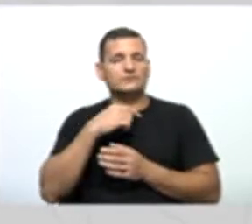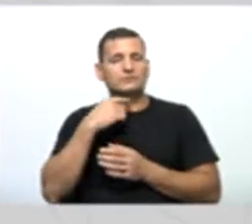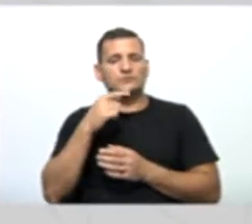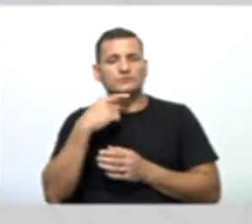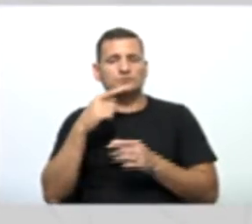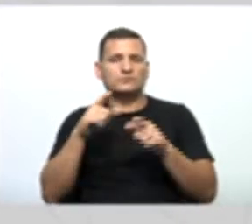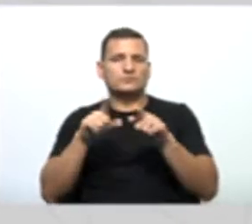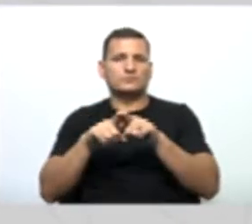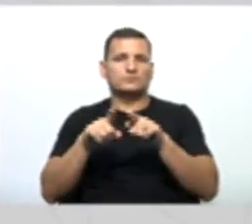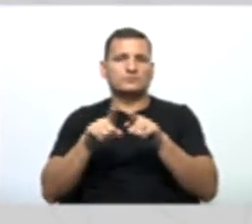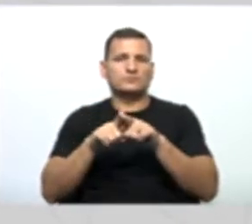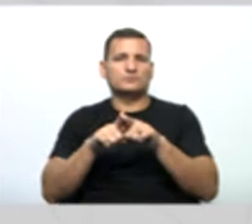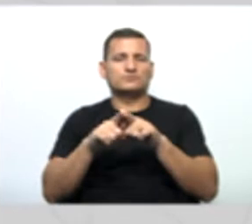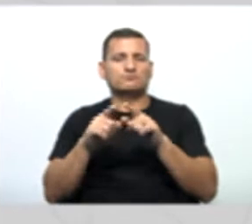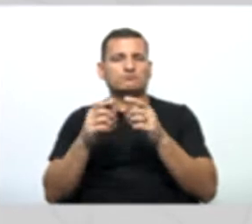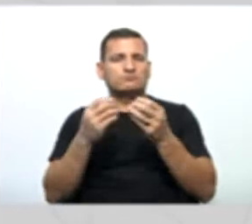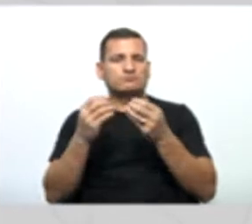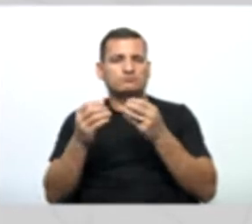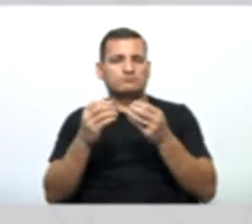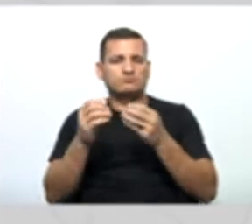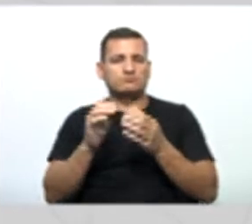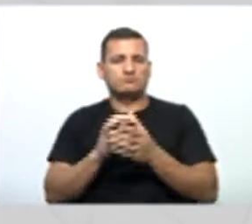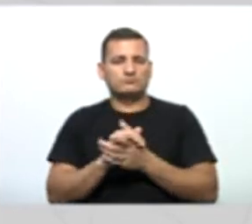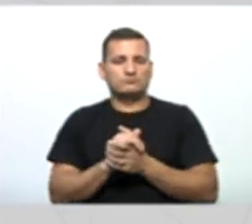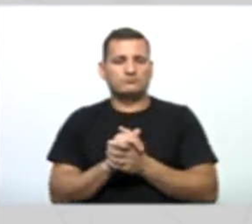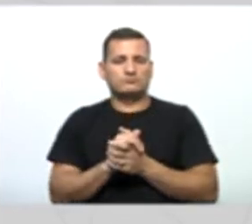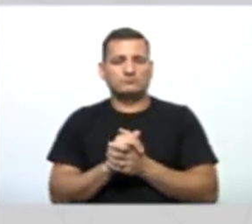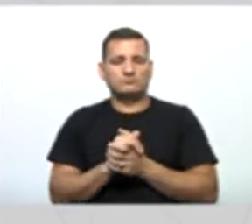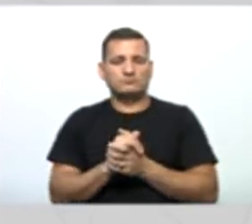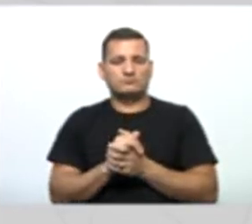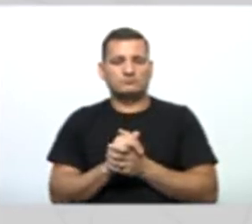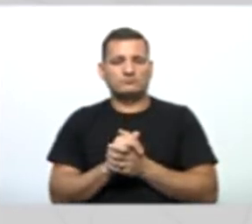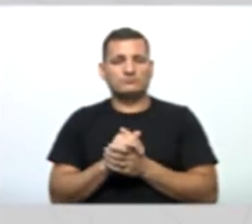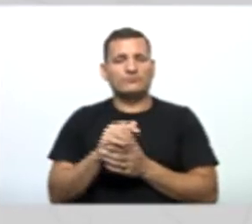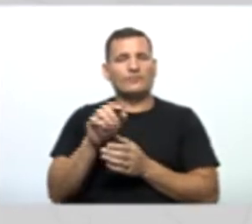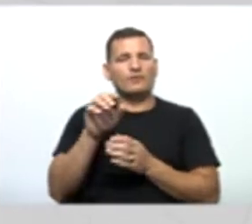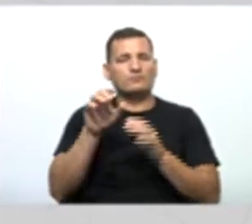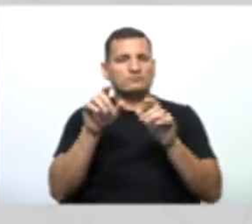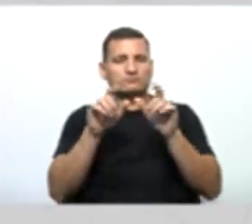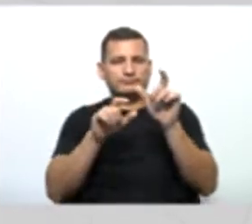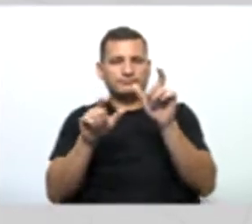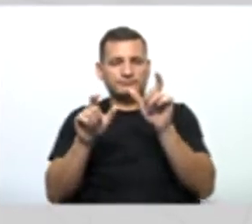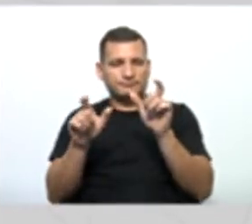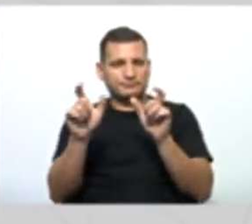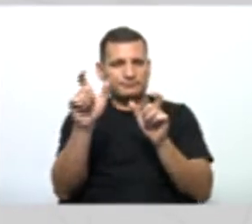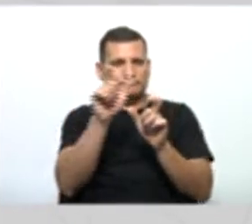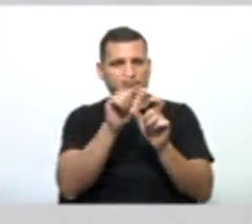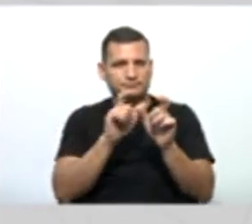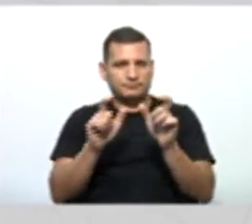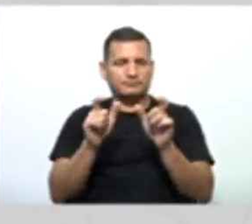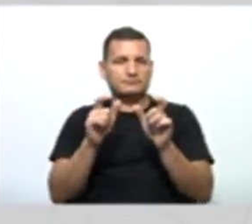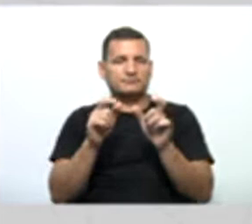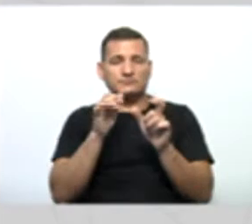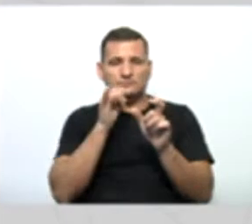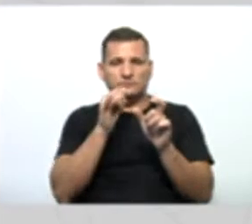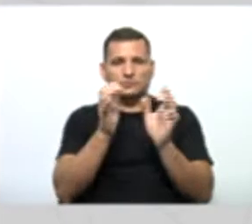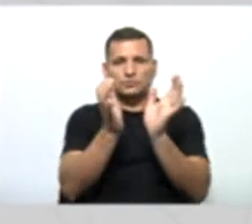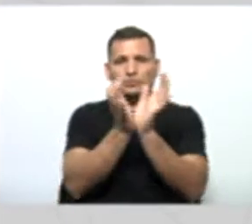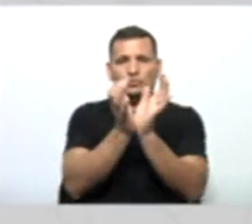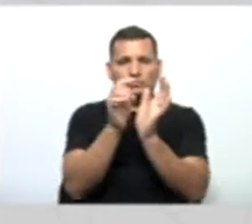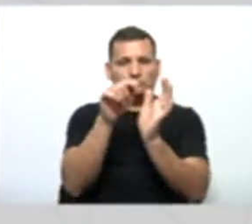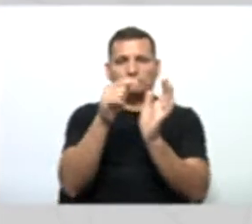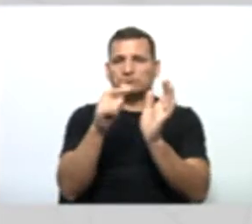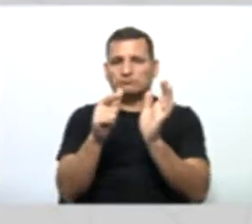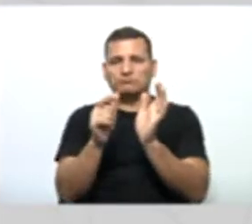relação dos elementos entre si. Não relacione os elementos que não devem estar agrupados. É isso que a gente fez